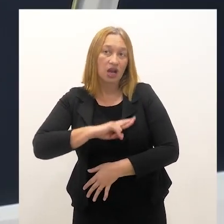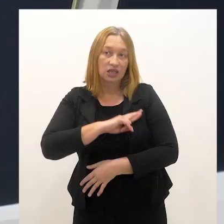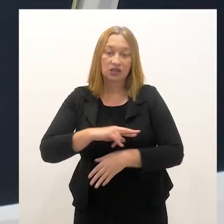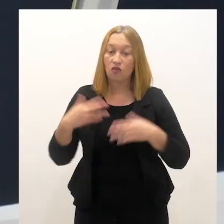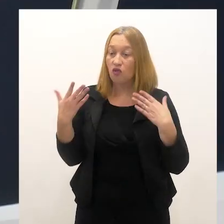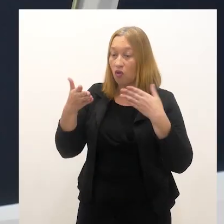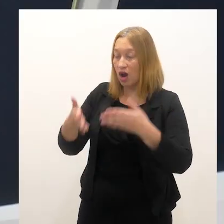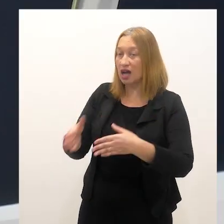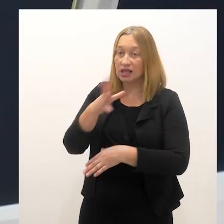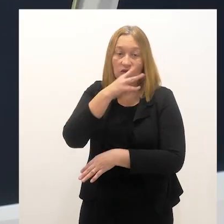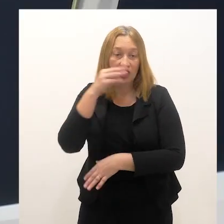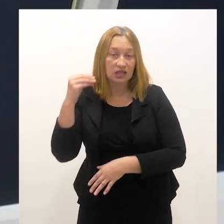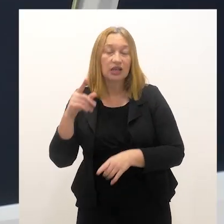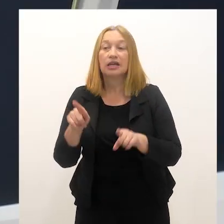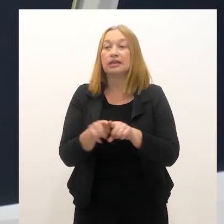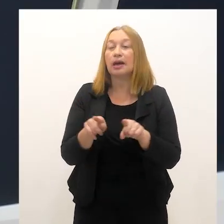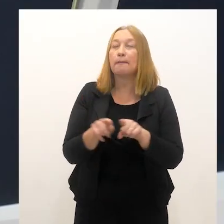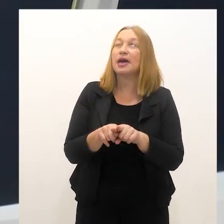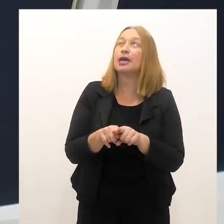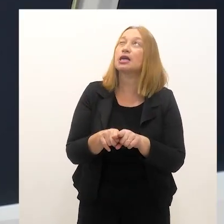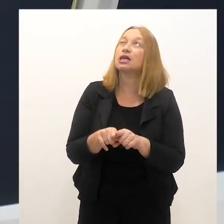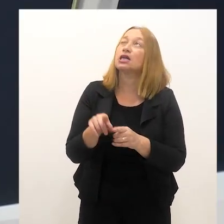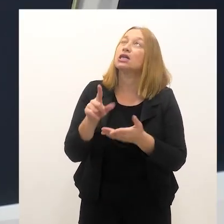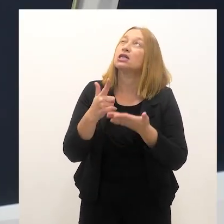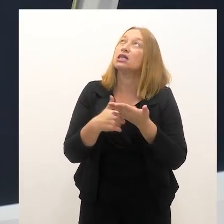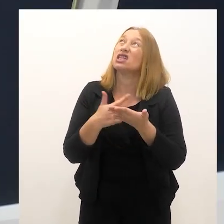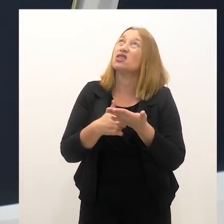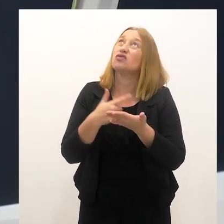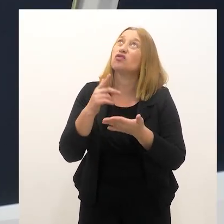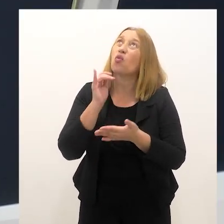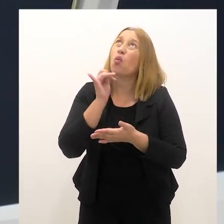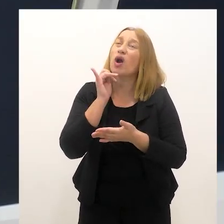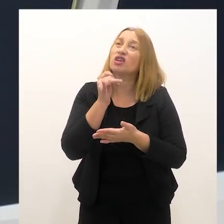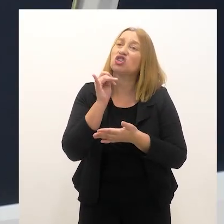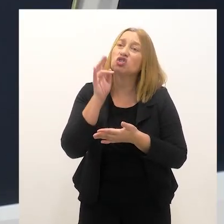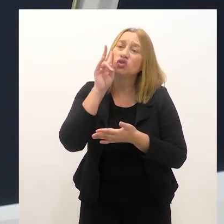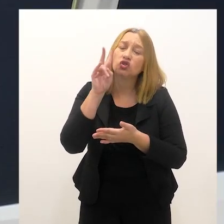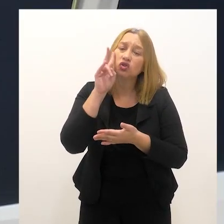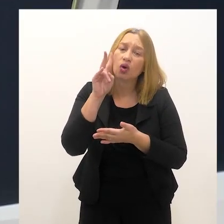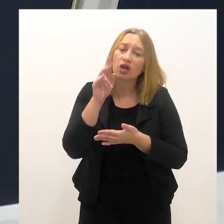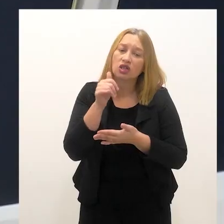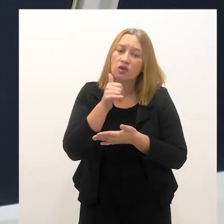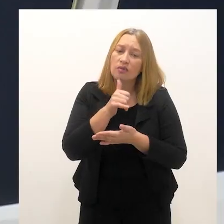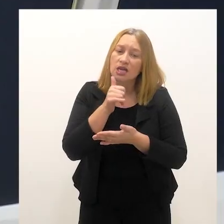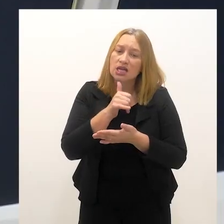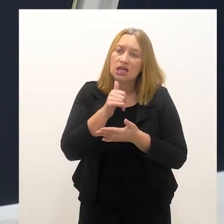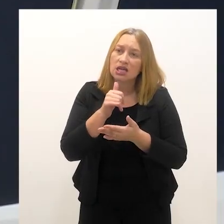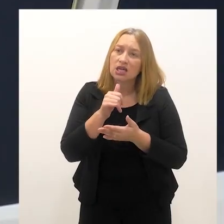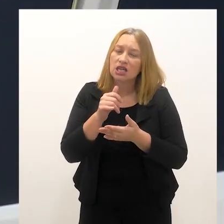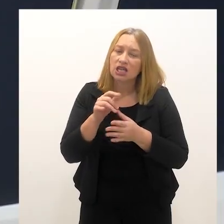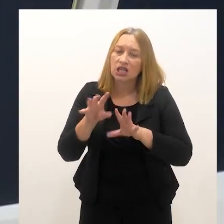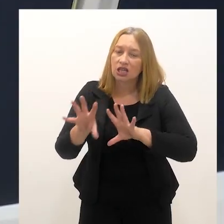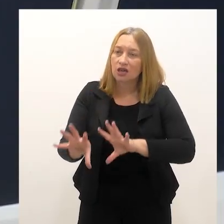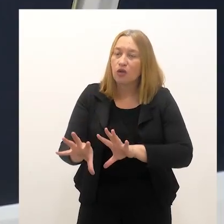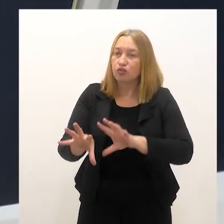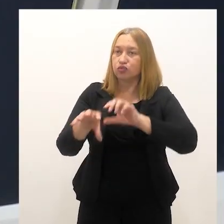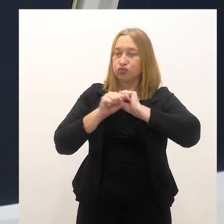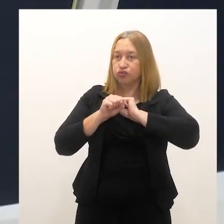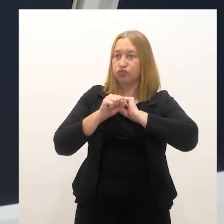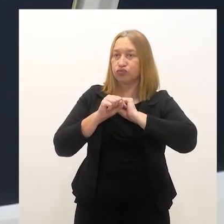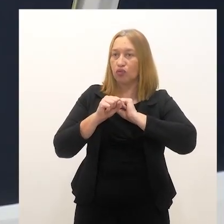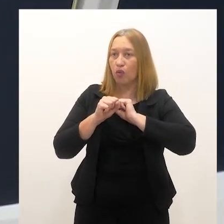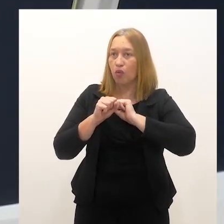adolescentes. Eu me lembro que tinha também um livro que contava a história de uma moça que